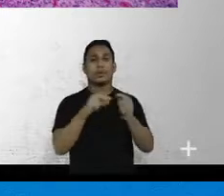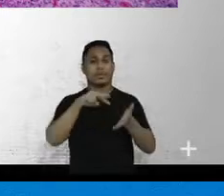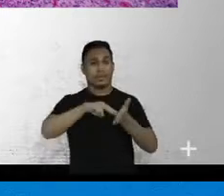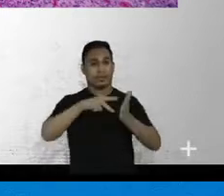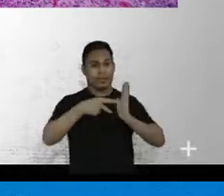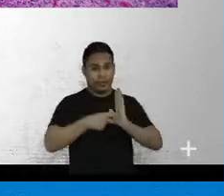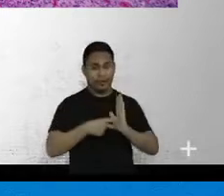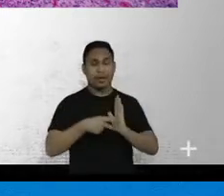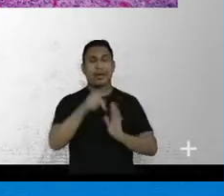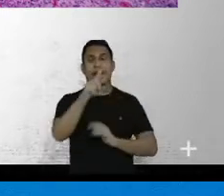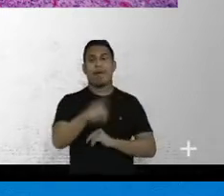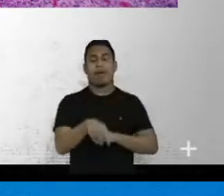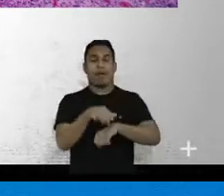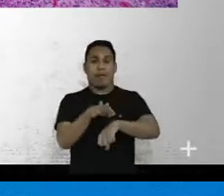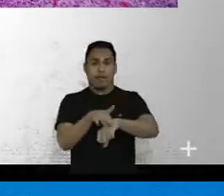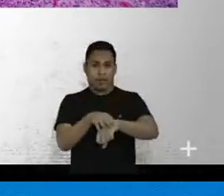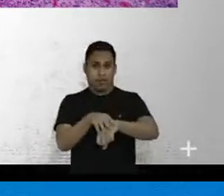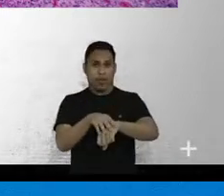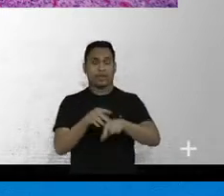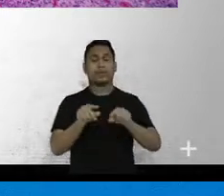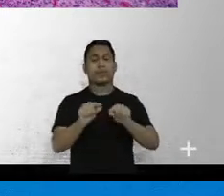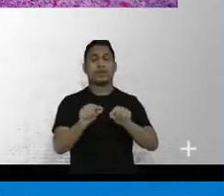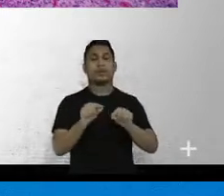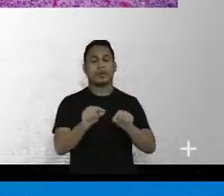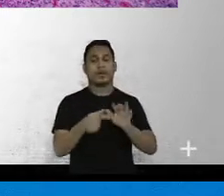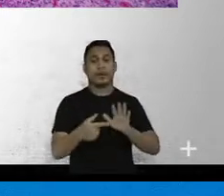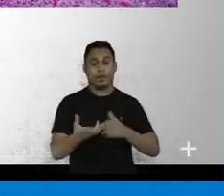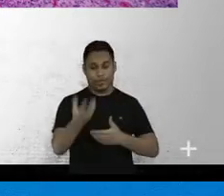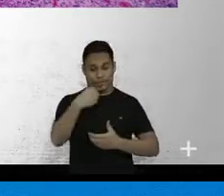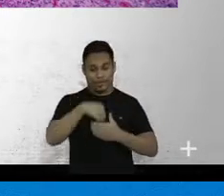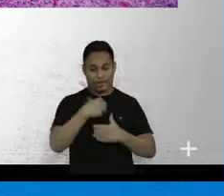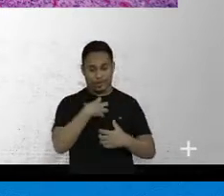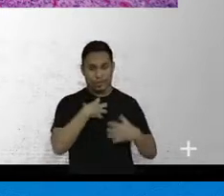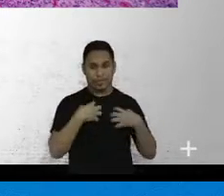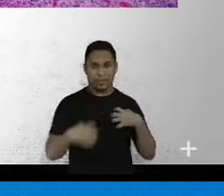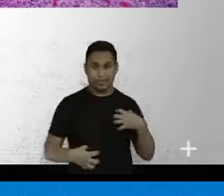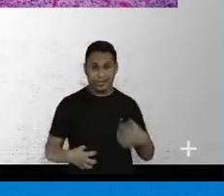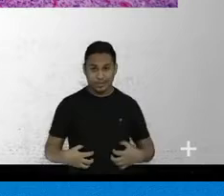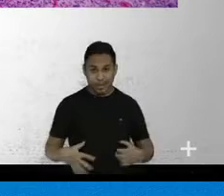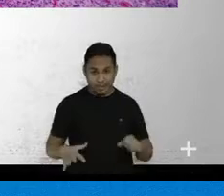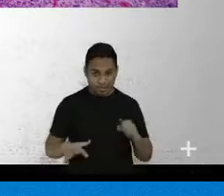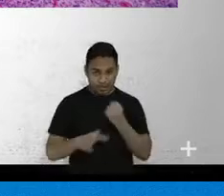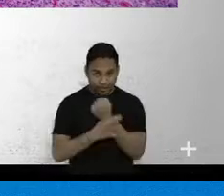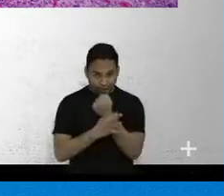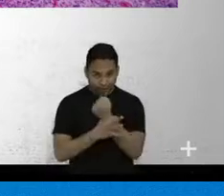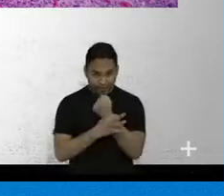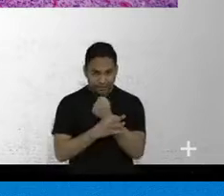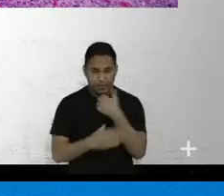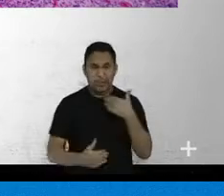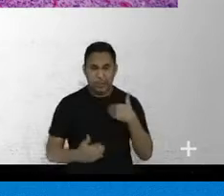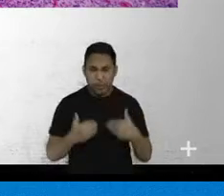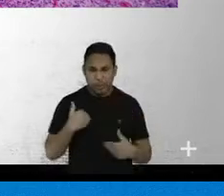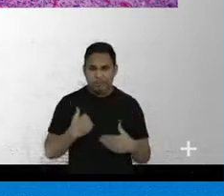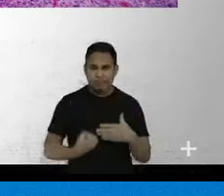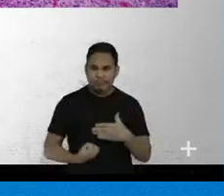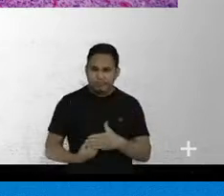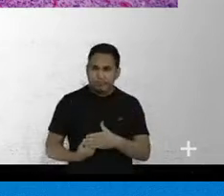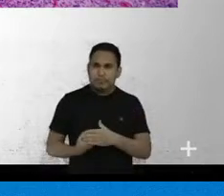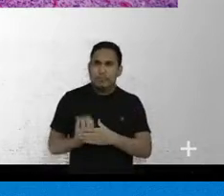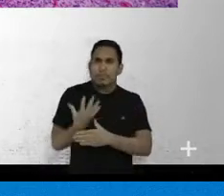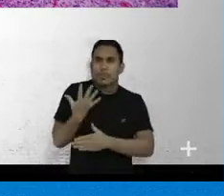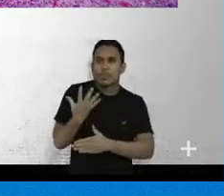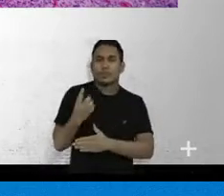doença onde o nosso sistema imune, o nosso sistema imunológico, ele produz